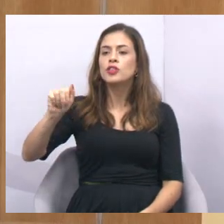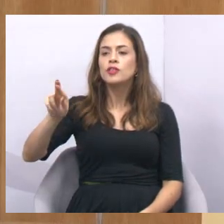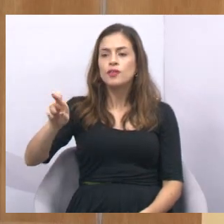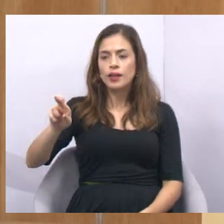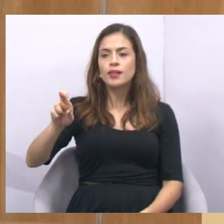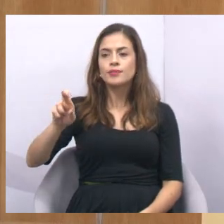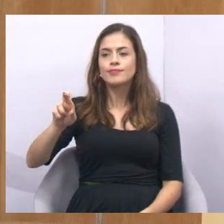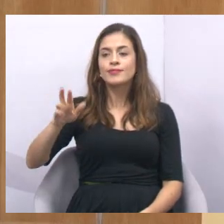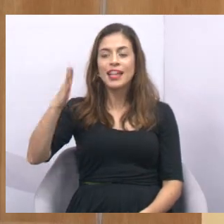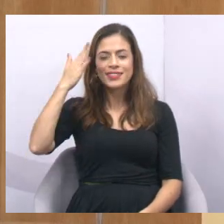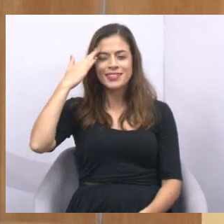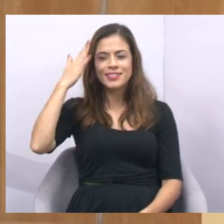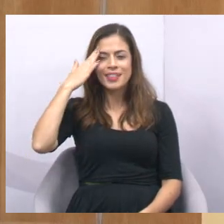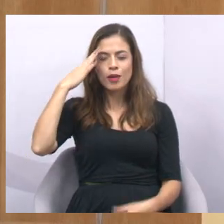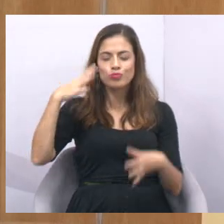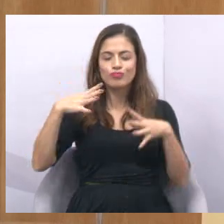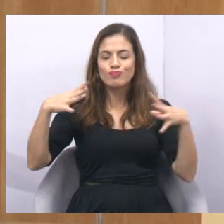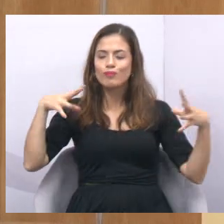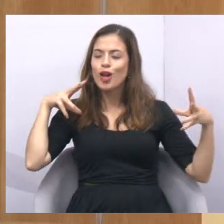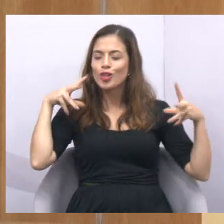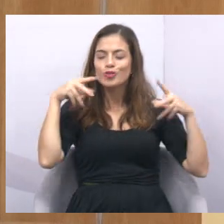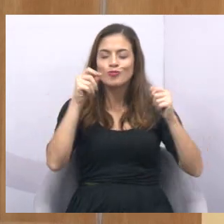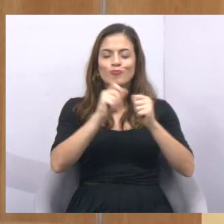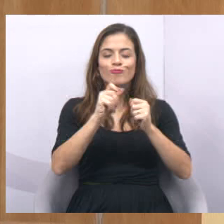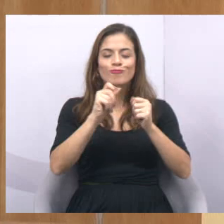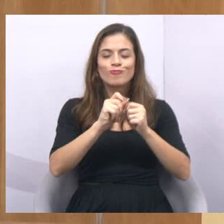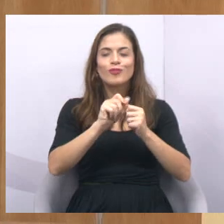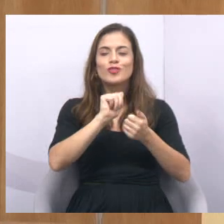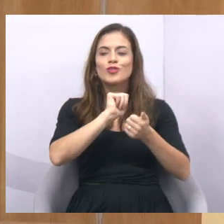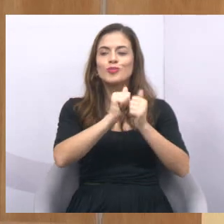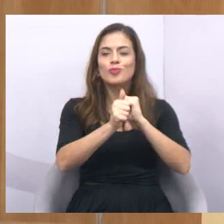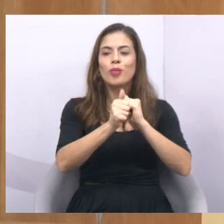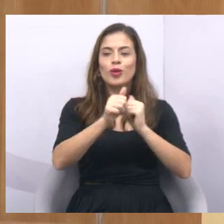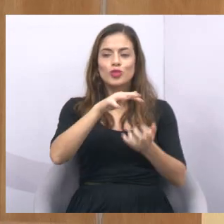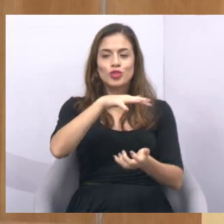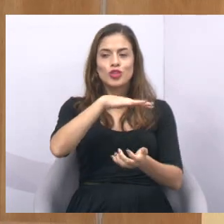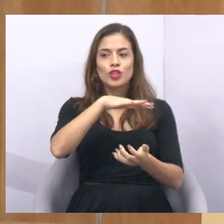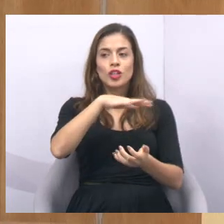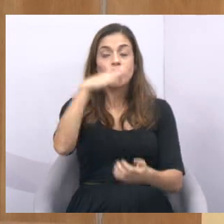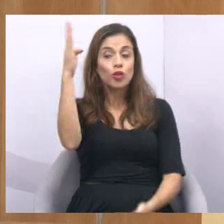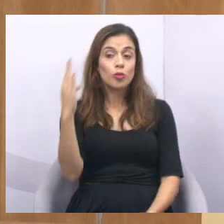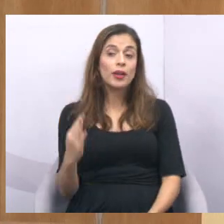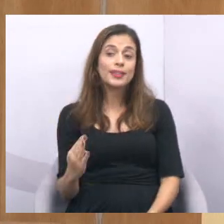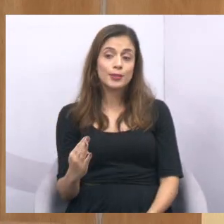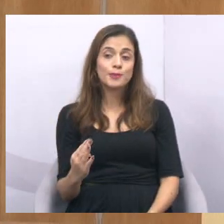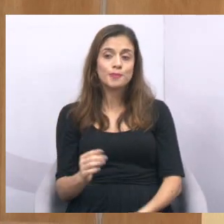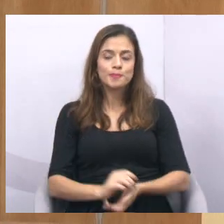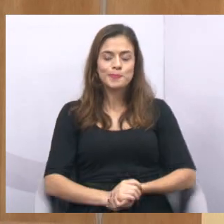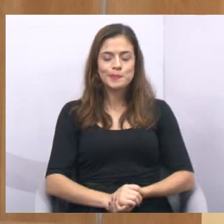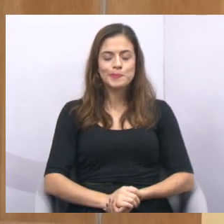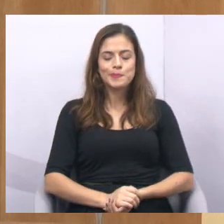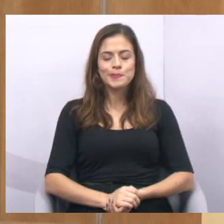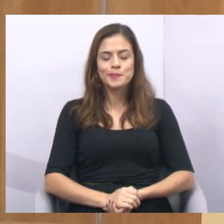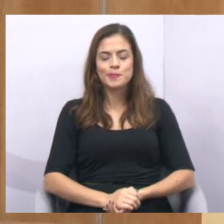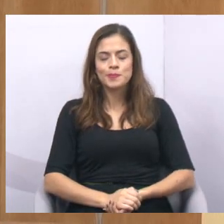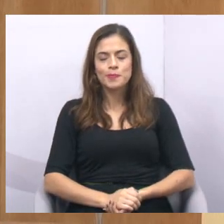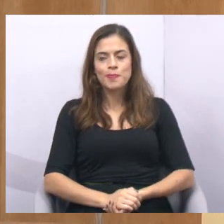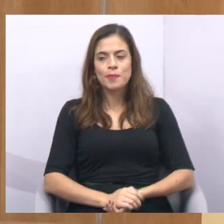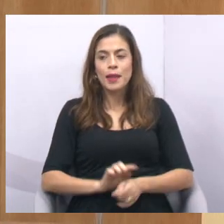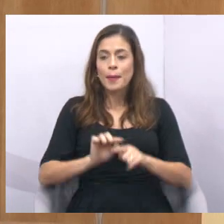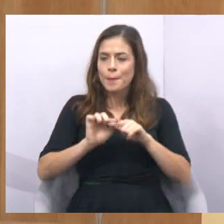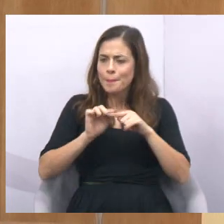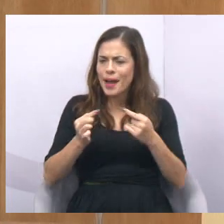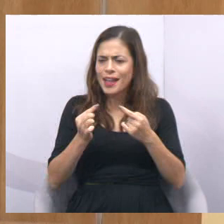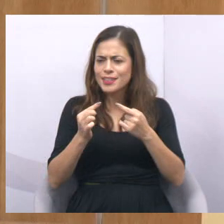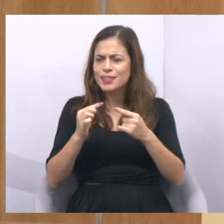grandeza de tudo que ele fez para o esporte nacional. Mas, Edivar, tudo que você